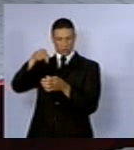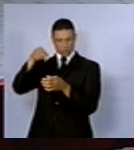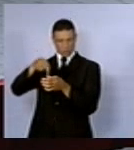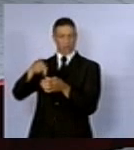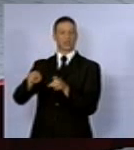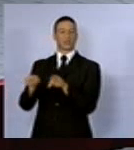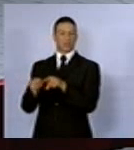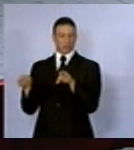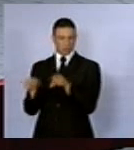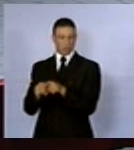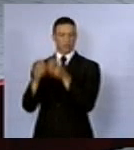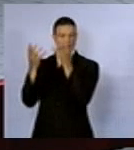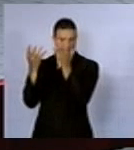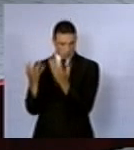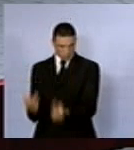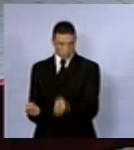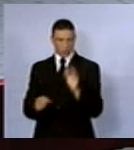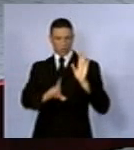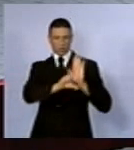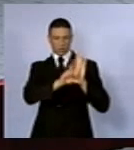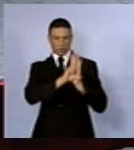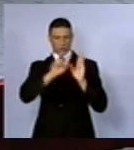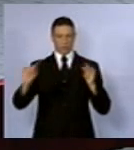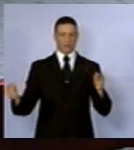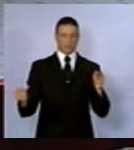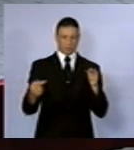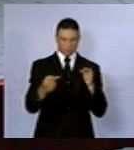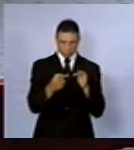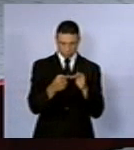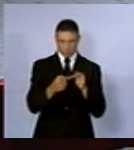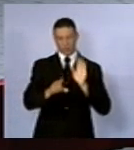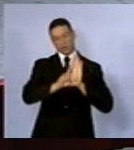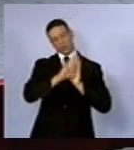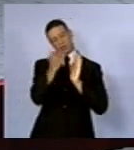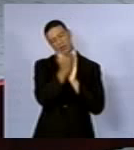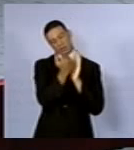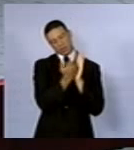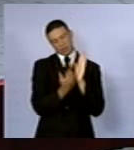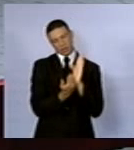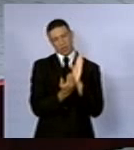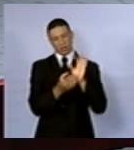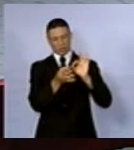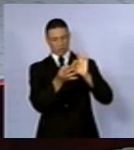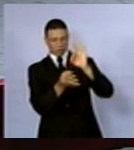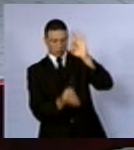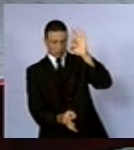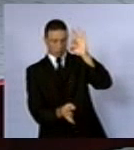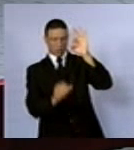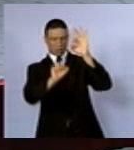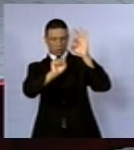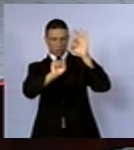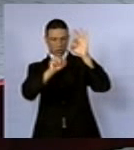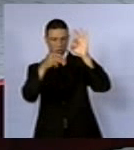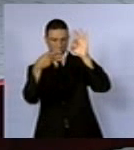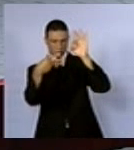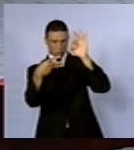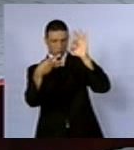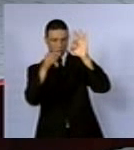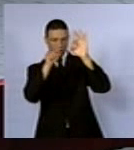também acata o limite legal e, na sua regulamentação, ela define